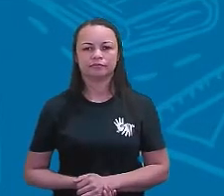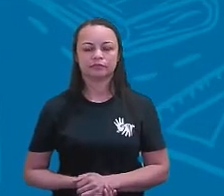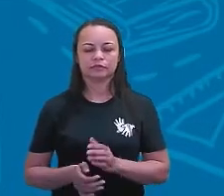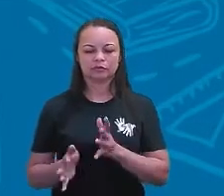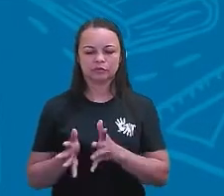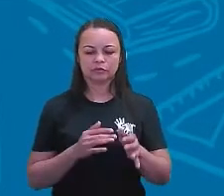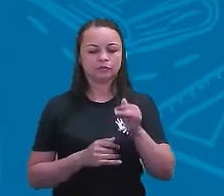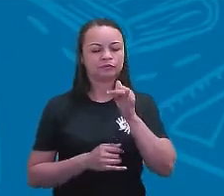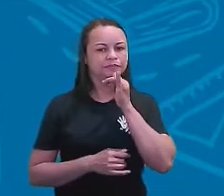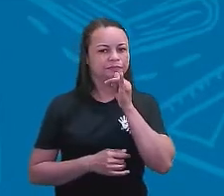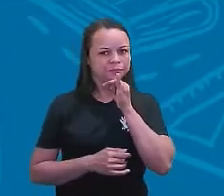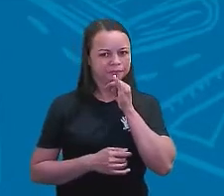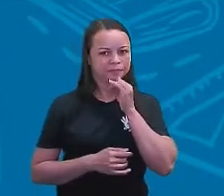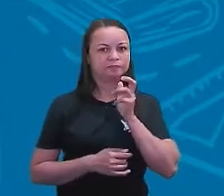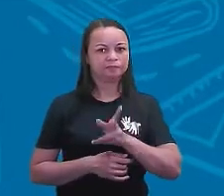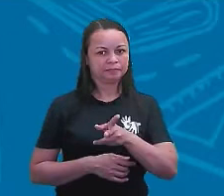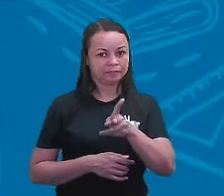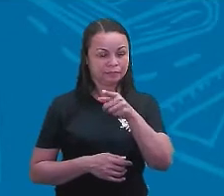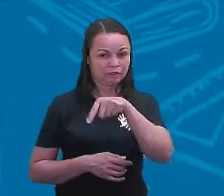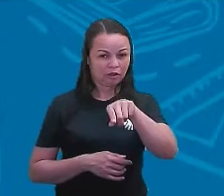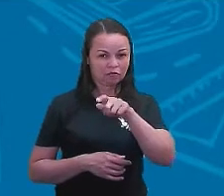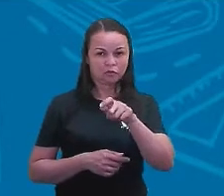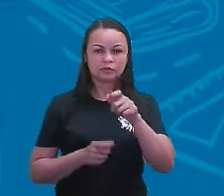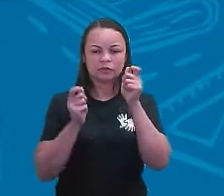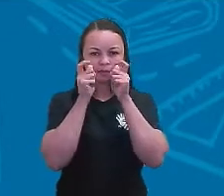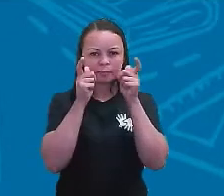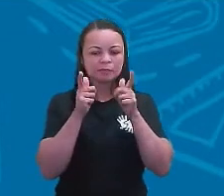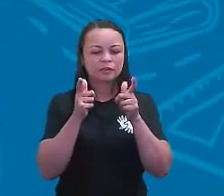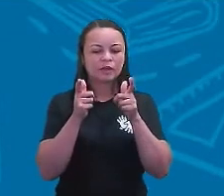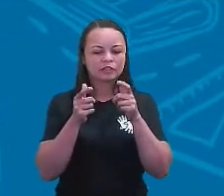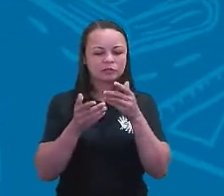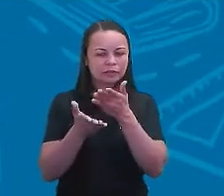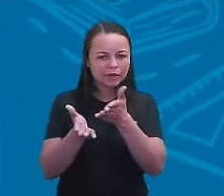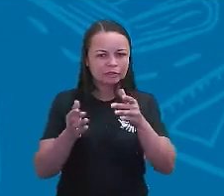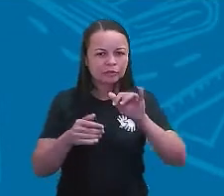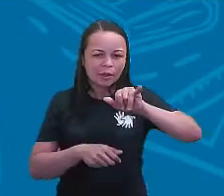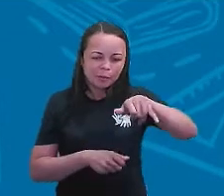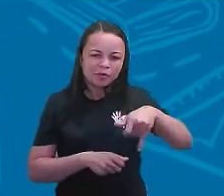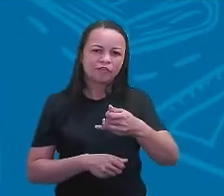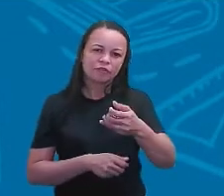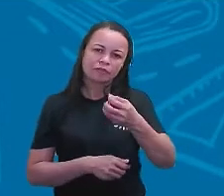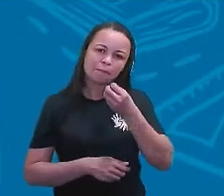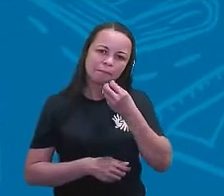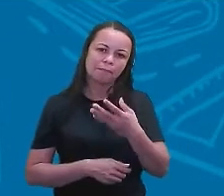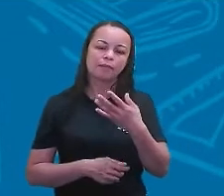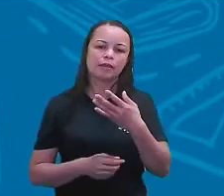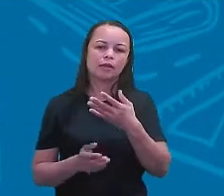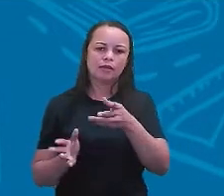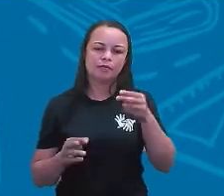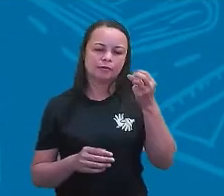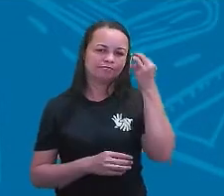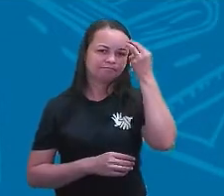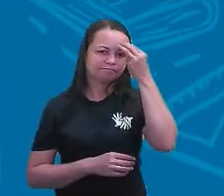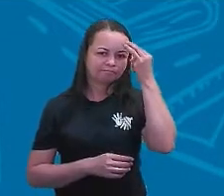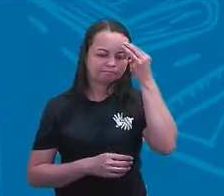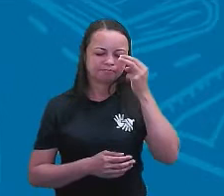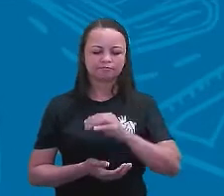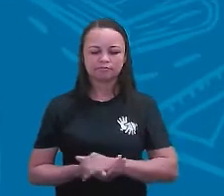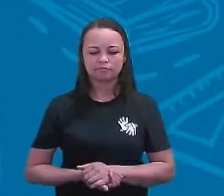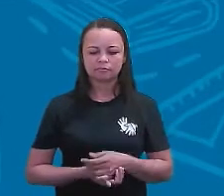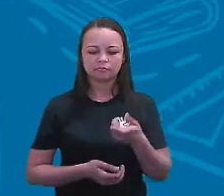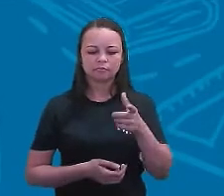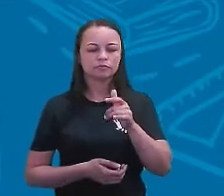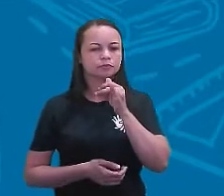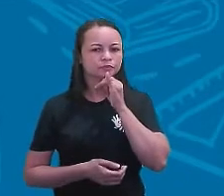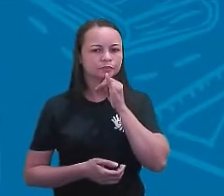continua os exemplos, sim, para você aí ficar bem ligadinho, para você aproveitar bem e memorizar. Olha o outro